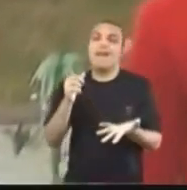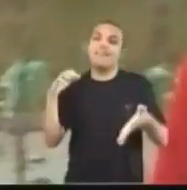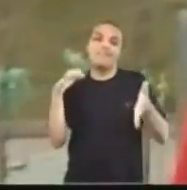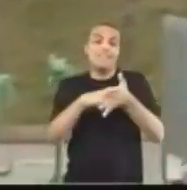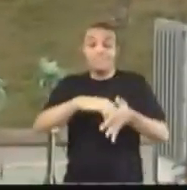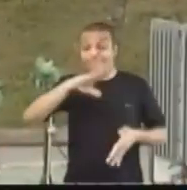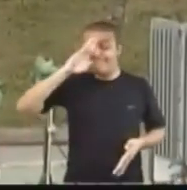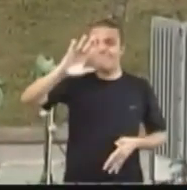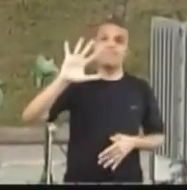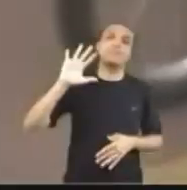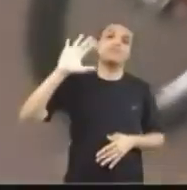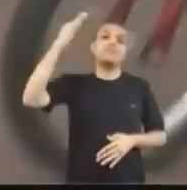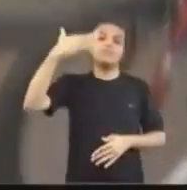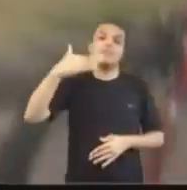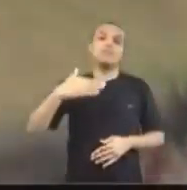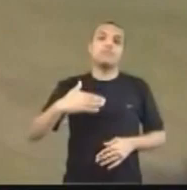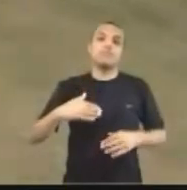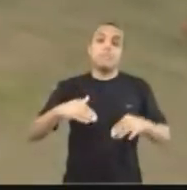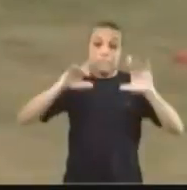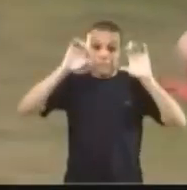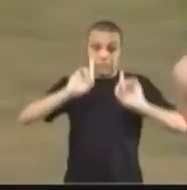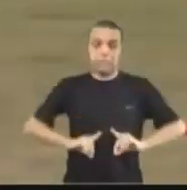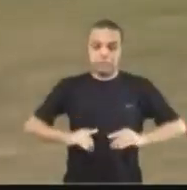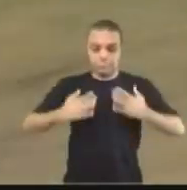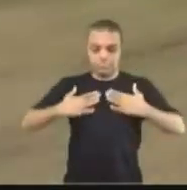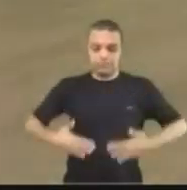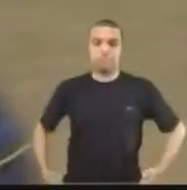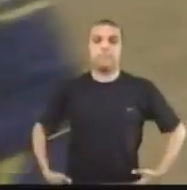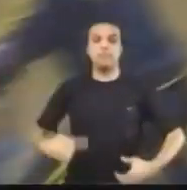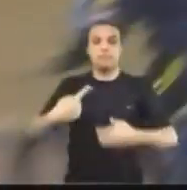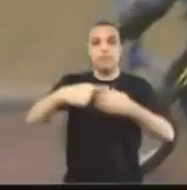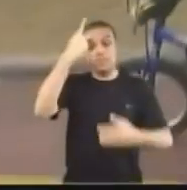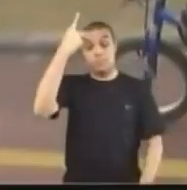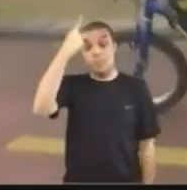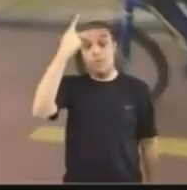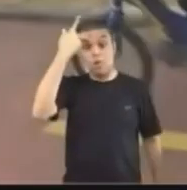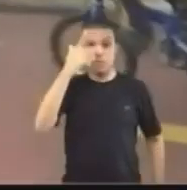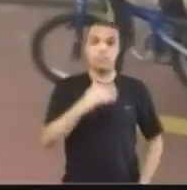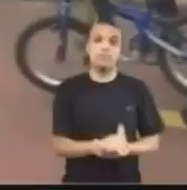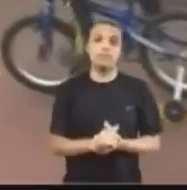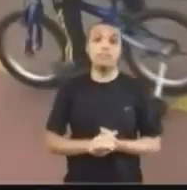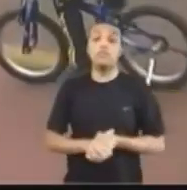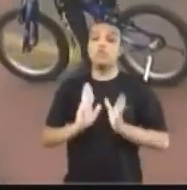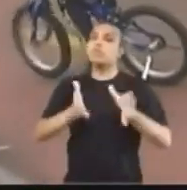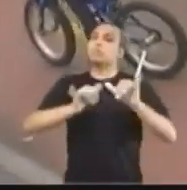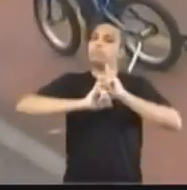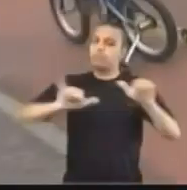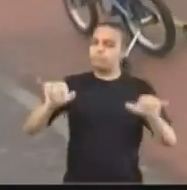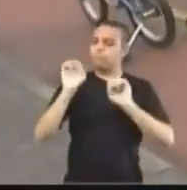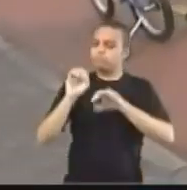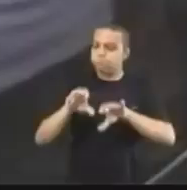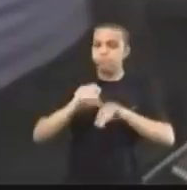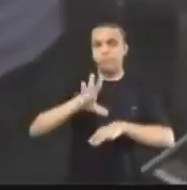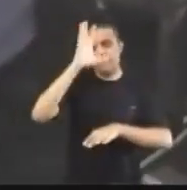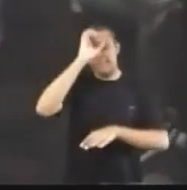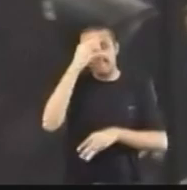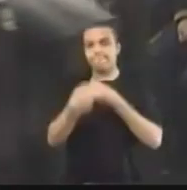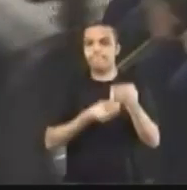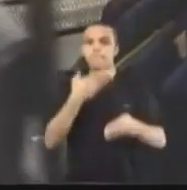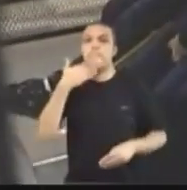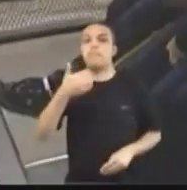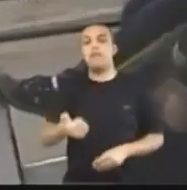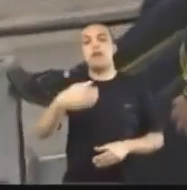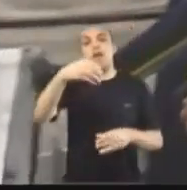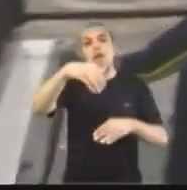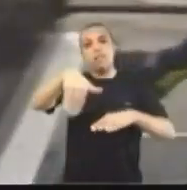principal causa de paraplegia e tetraplegia na cidade de São Paulo campanhas de educação para o trânsito pretendem